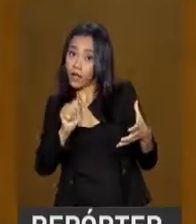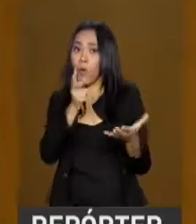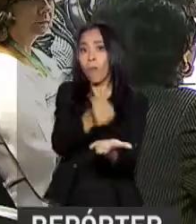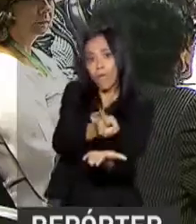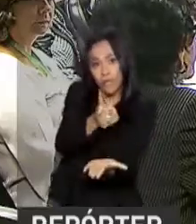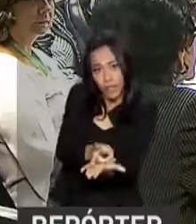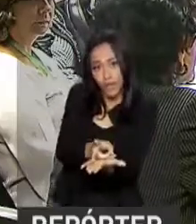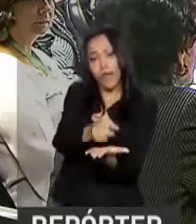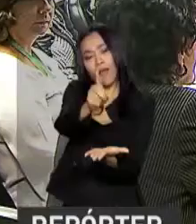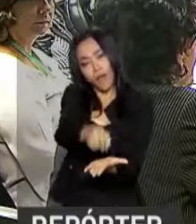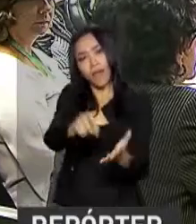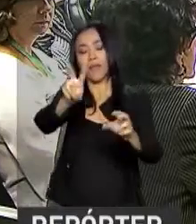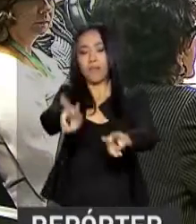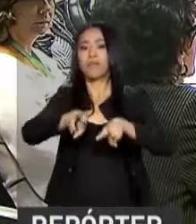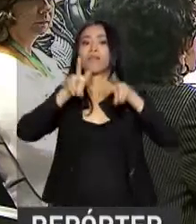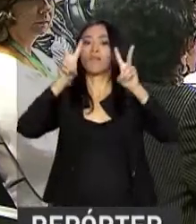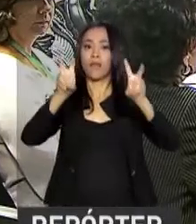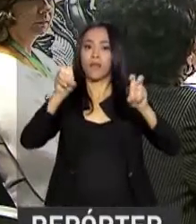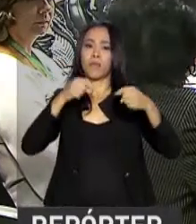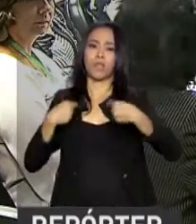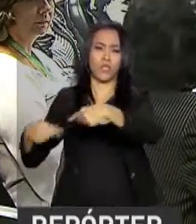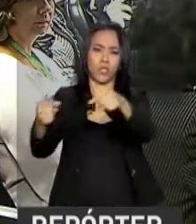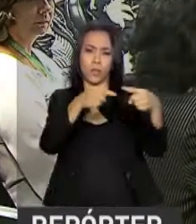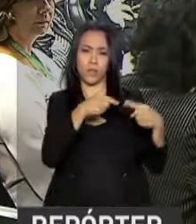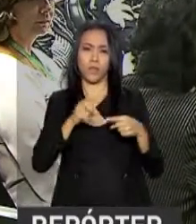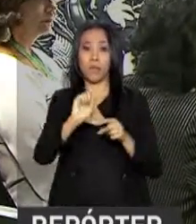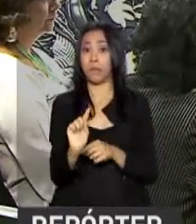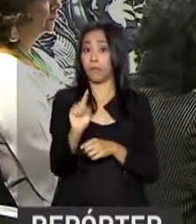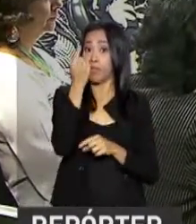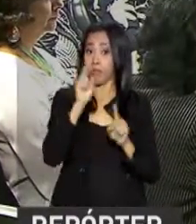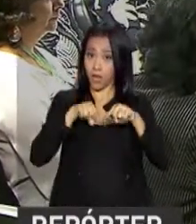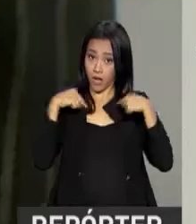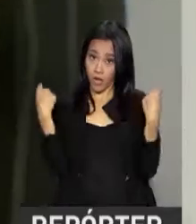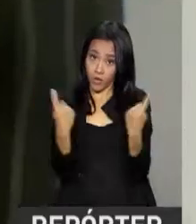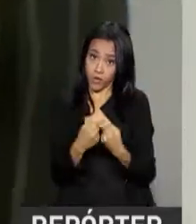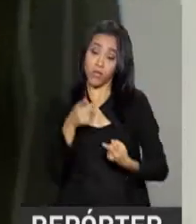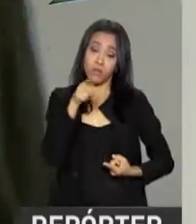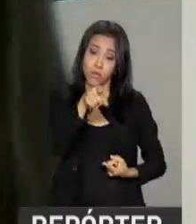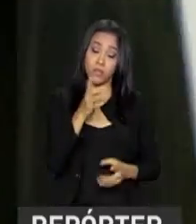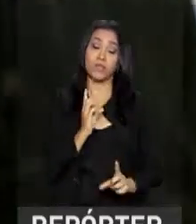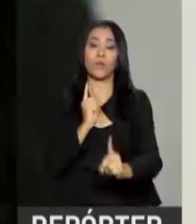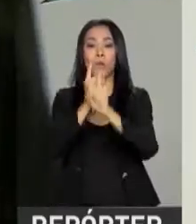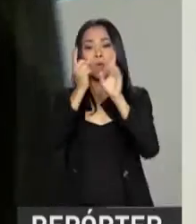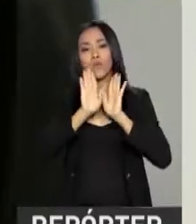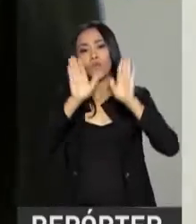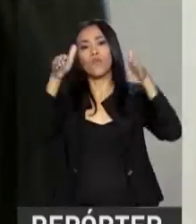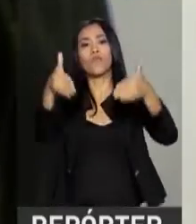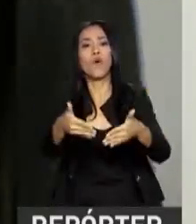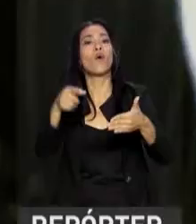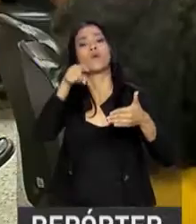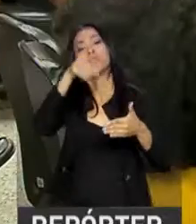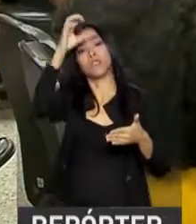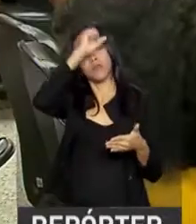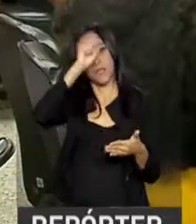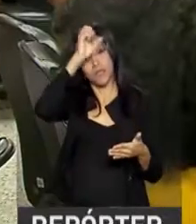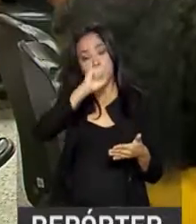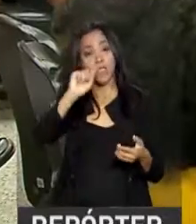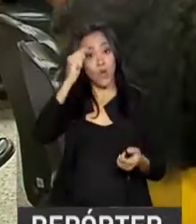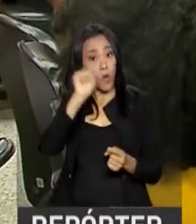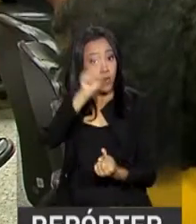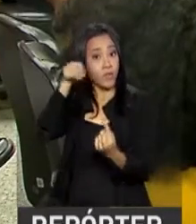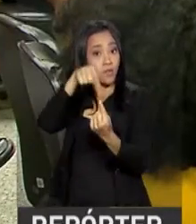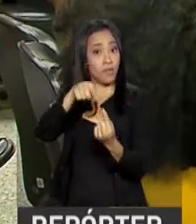dos assuntos que está sendo discutido na primeira reunião extraordinária do fórum nacional de aprendizagem profissional a idéia